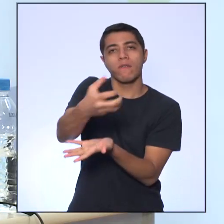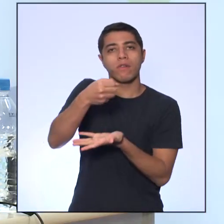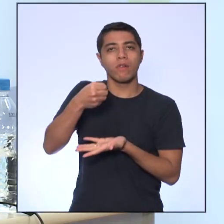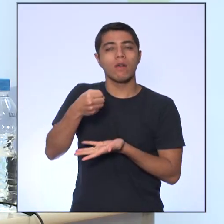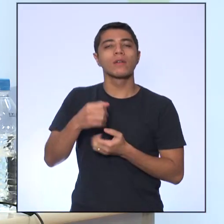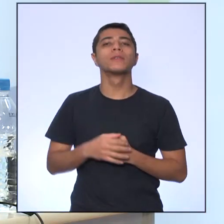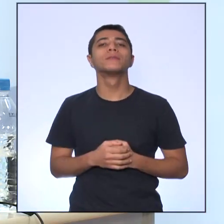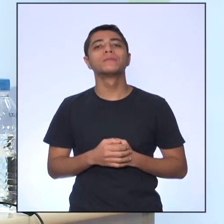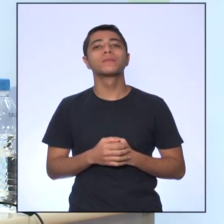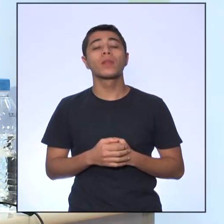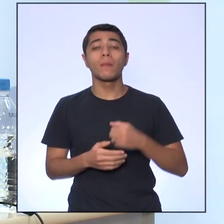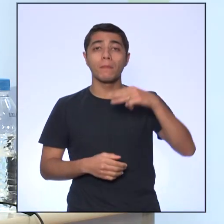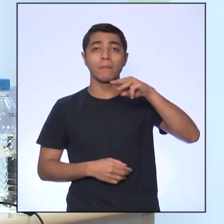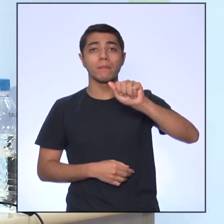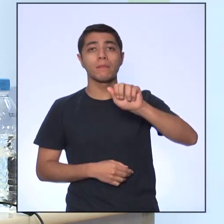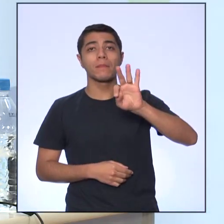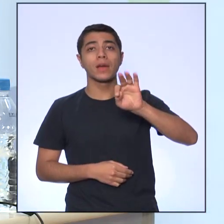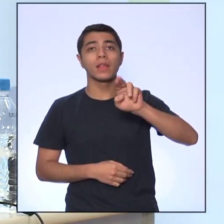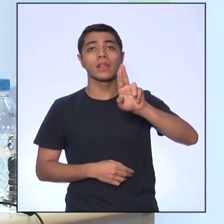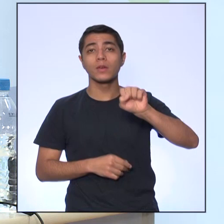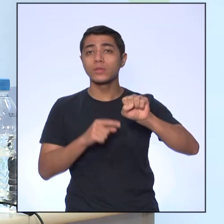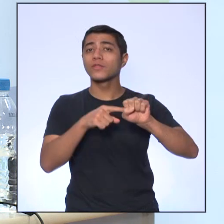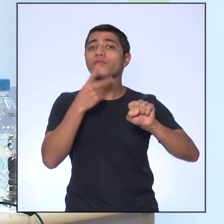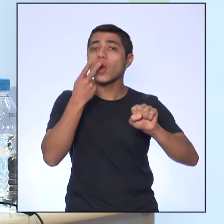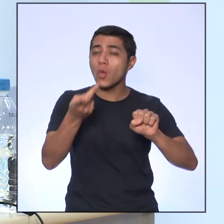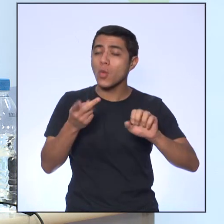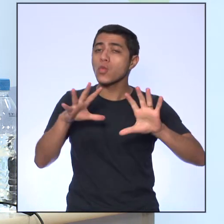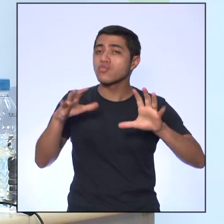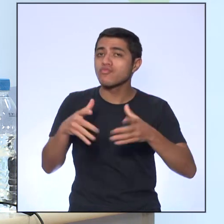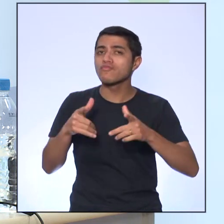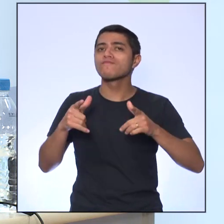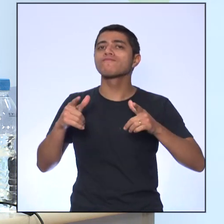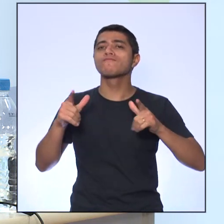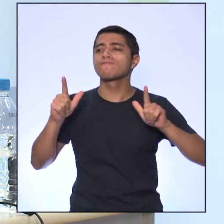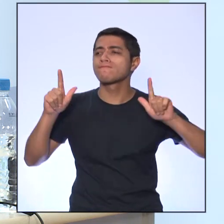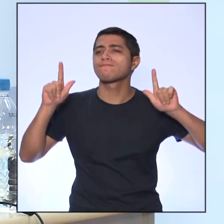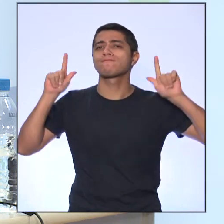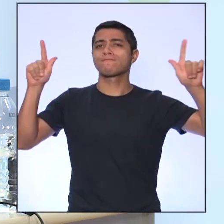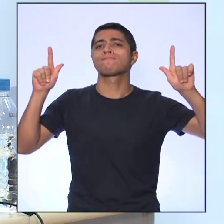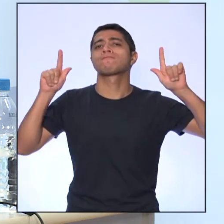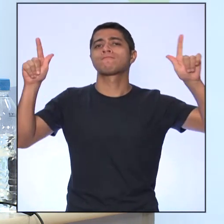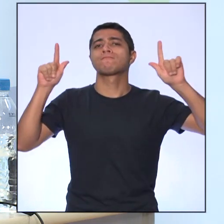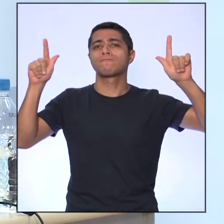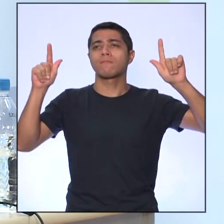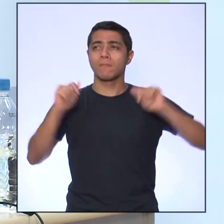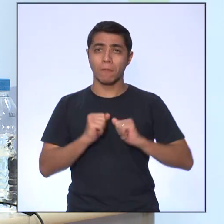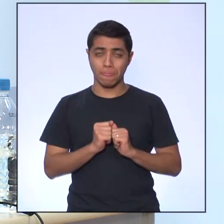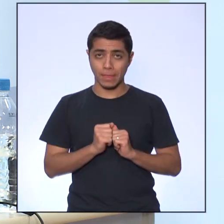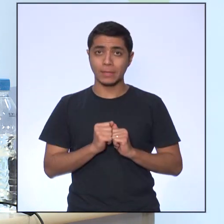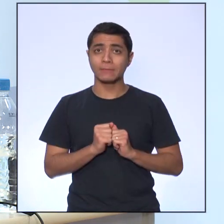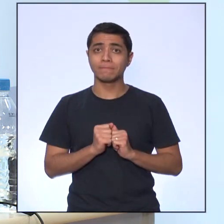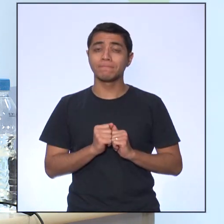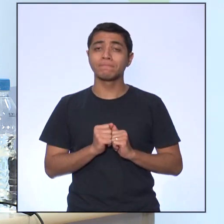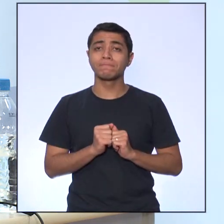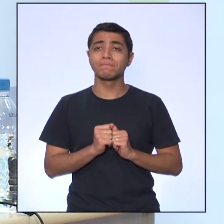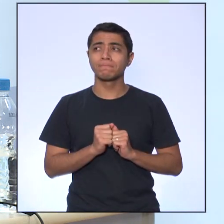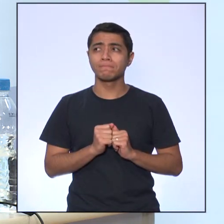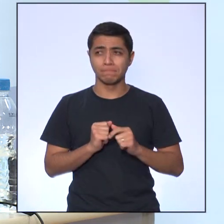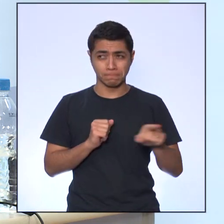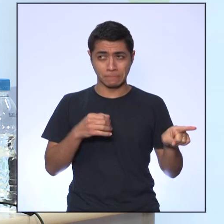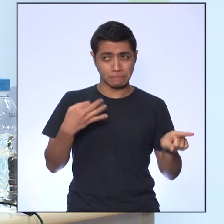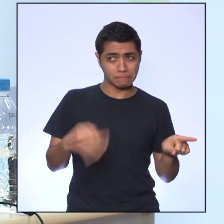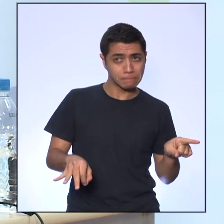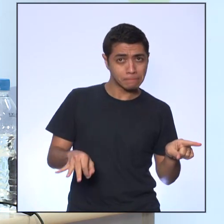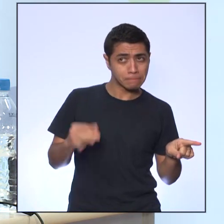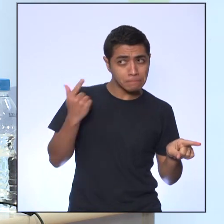é um protesto. Nossos alunos estão corretos nas suas afirmações? Estão caminhando pelo caminho